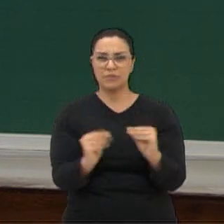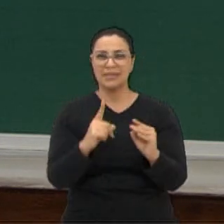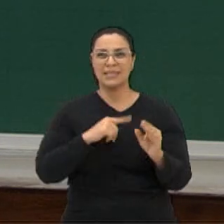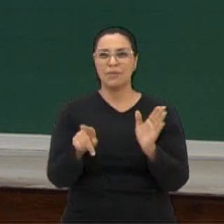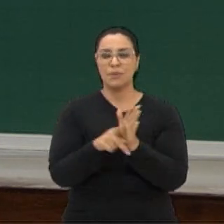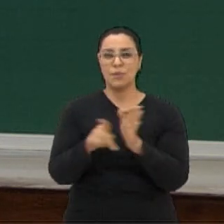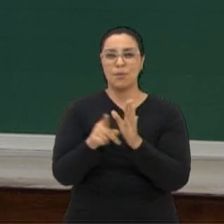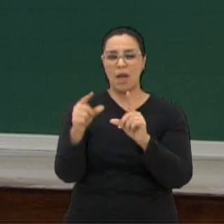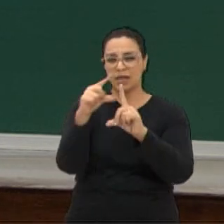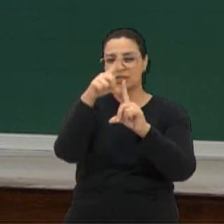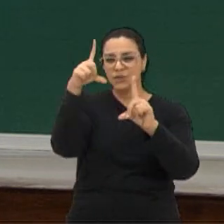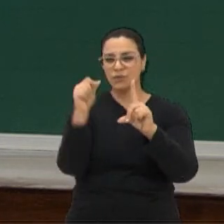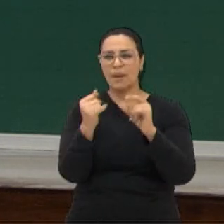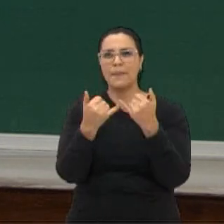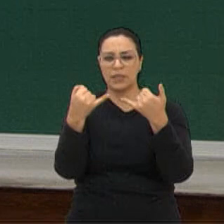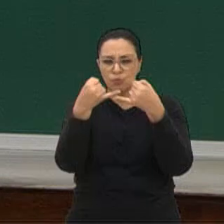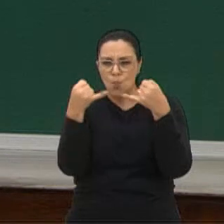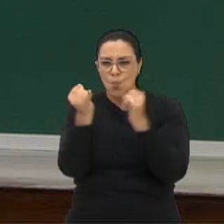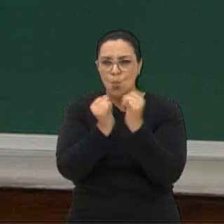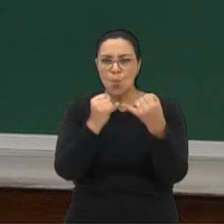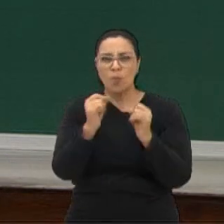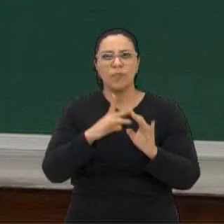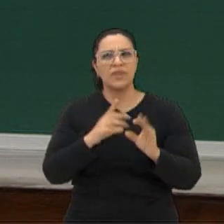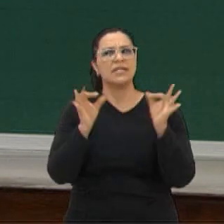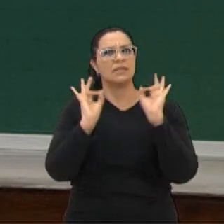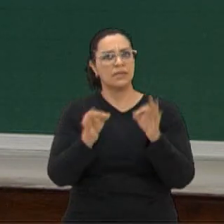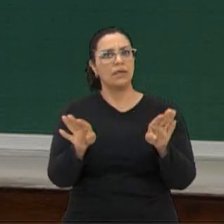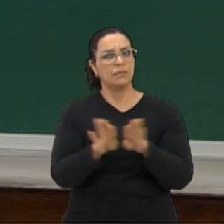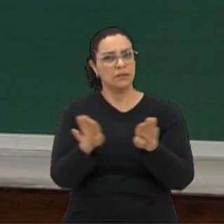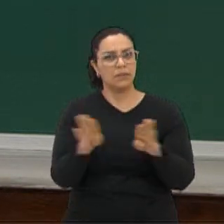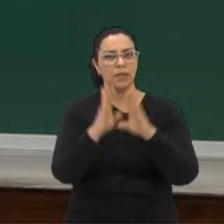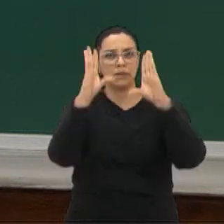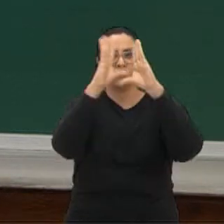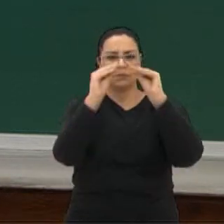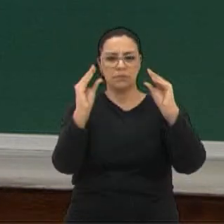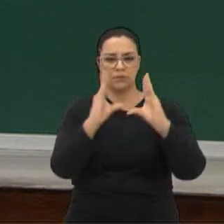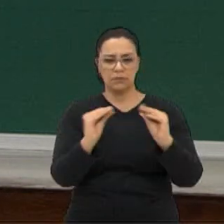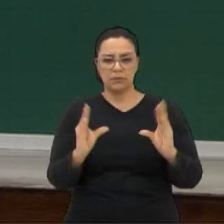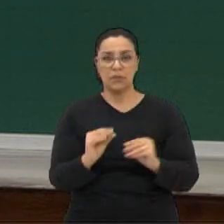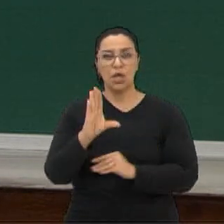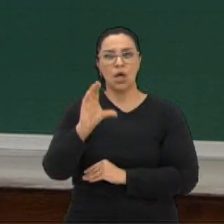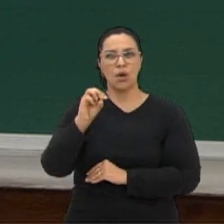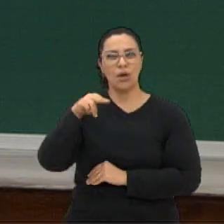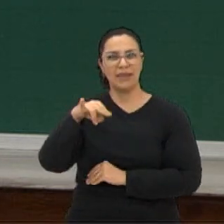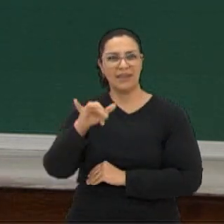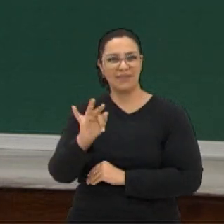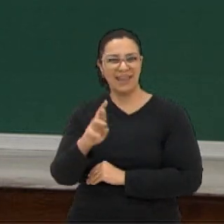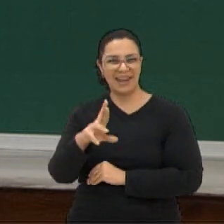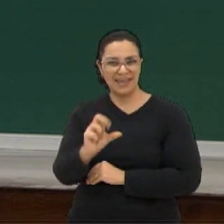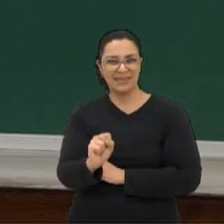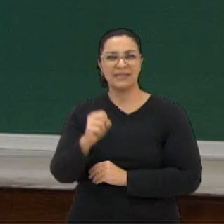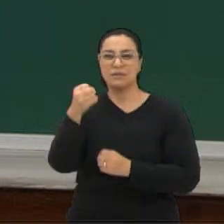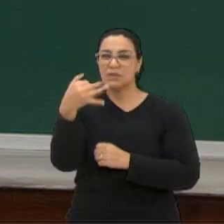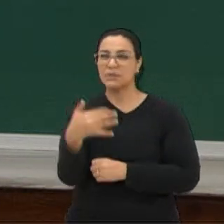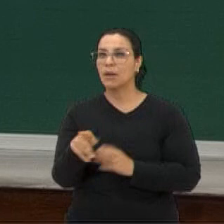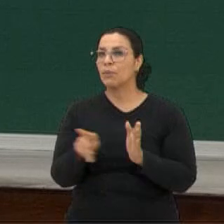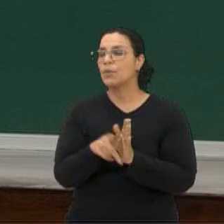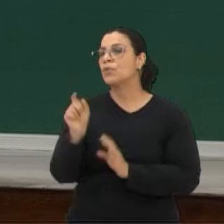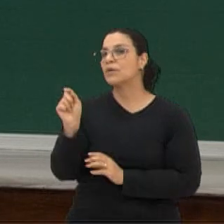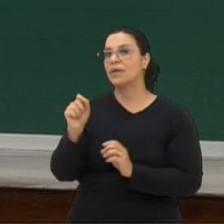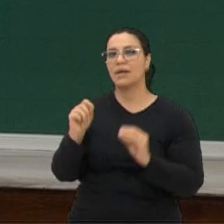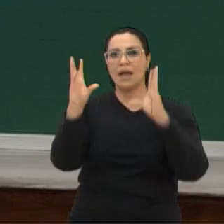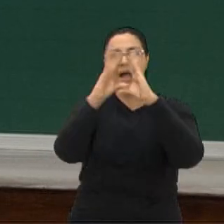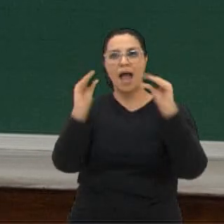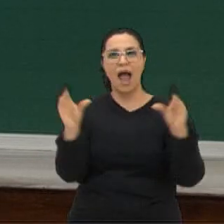possui folhas em forma de agulha. Até aí está correta. Floresta de coníferas, eu até lembro de ter usado para você o exemplo